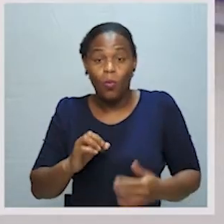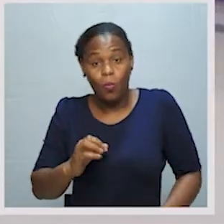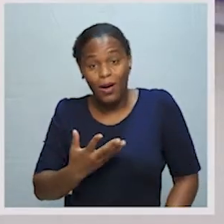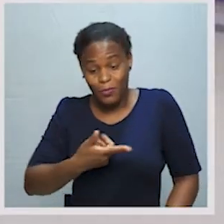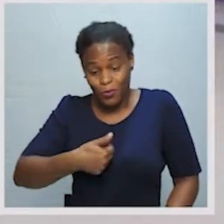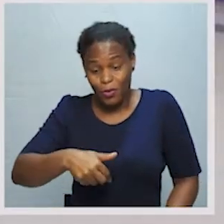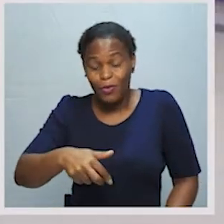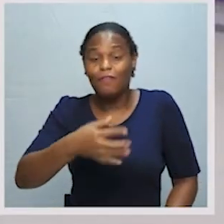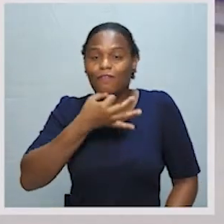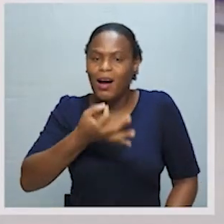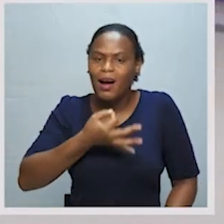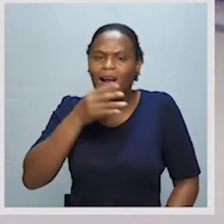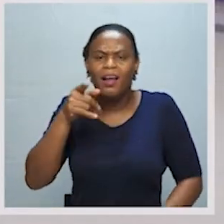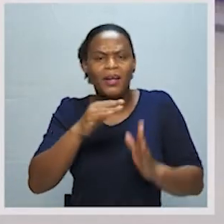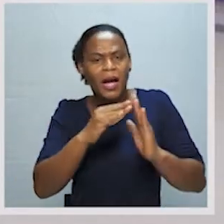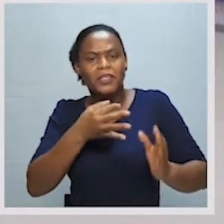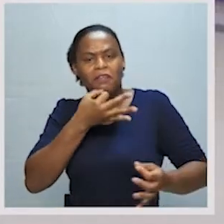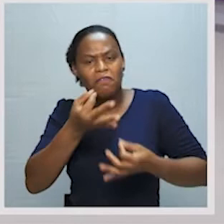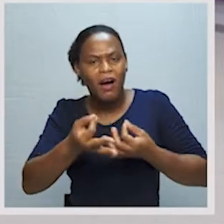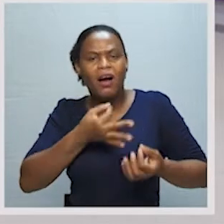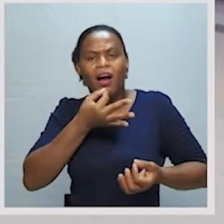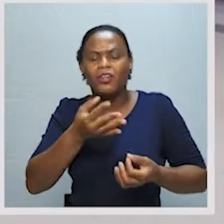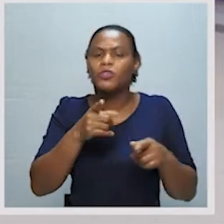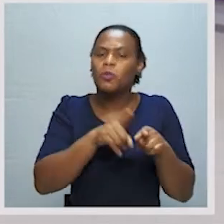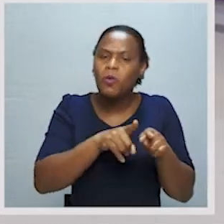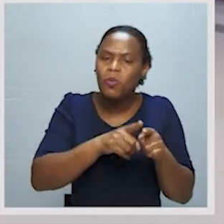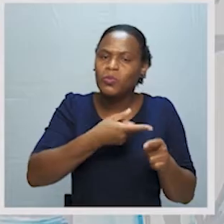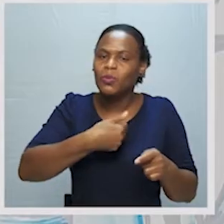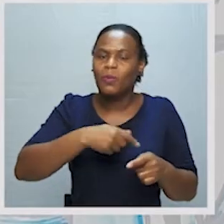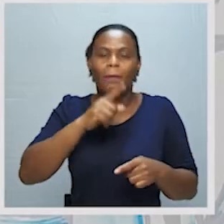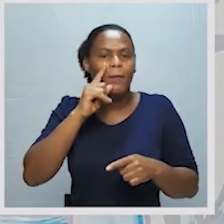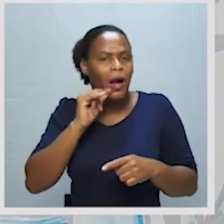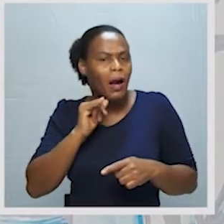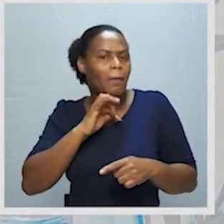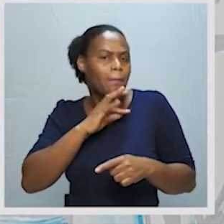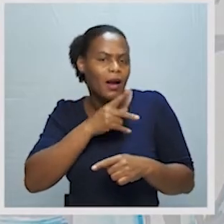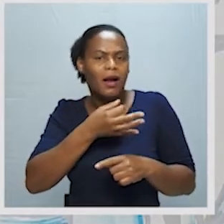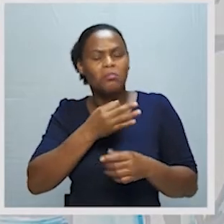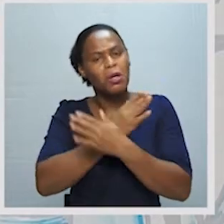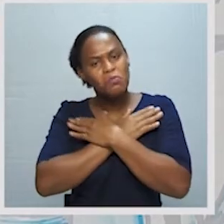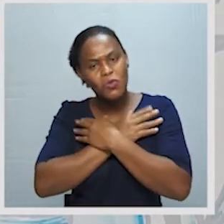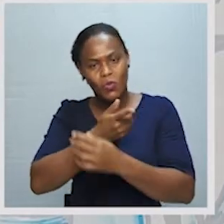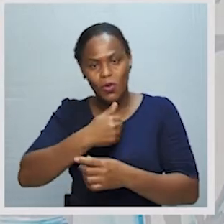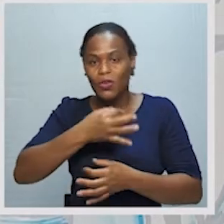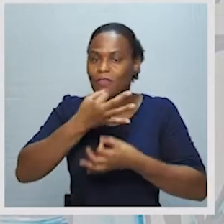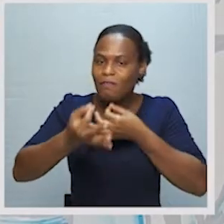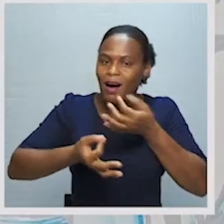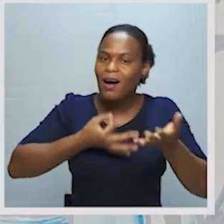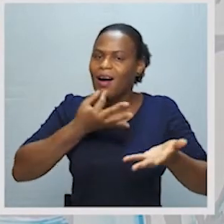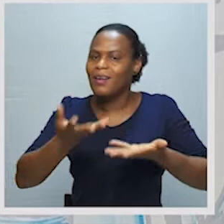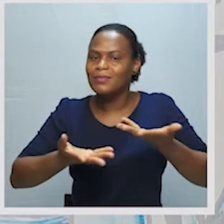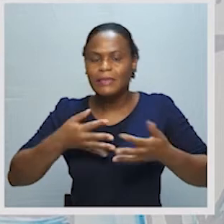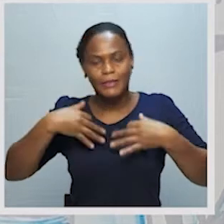Então, quando vamos falar lá em casa com os nossos irmãos, com os nossos pais, com os nossos amigos, nós